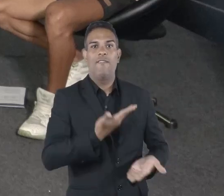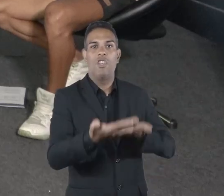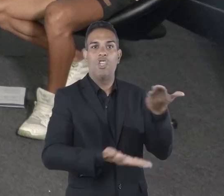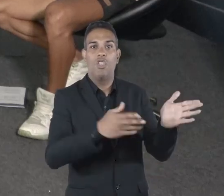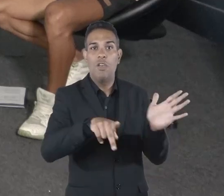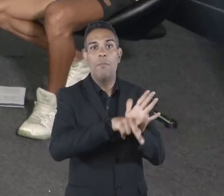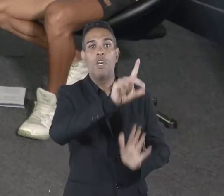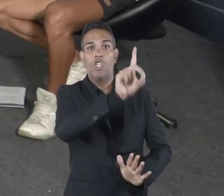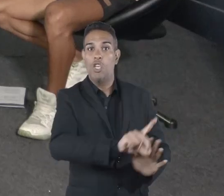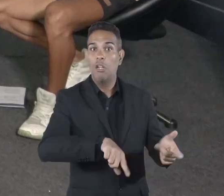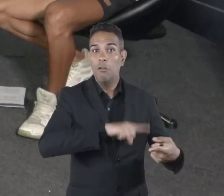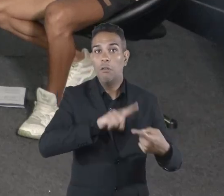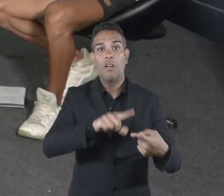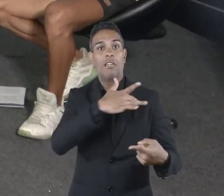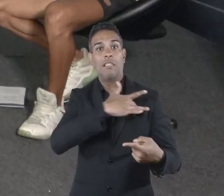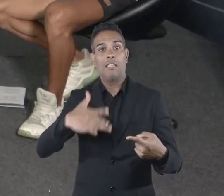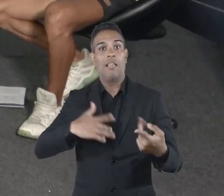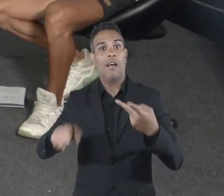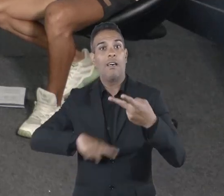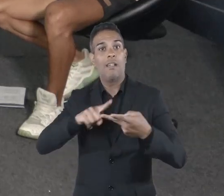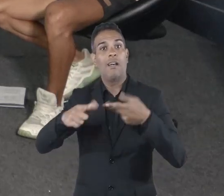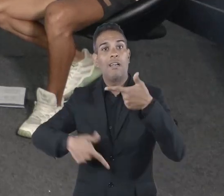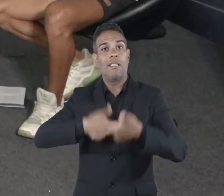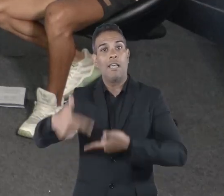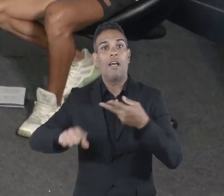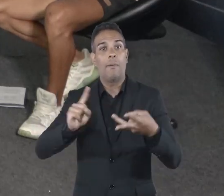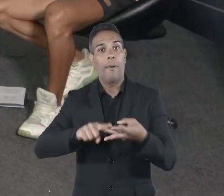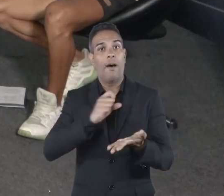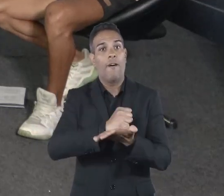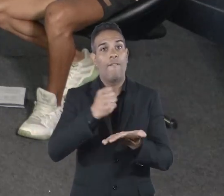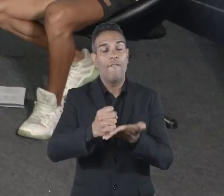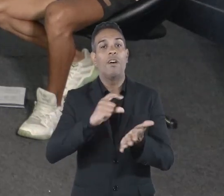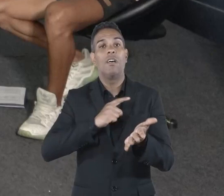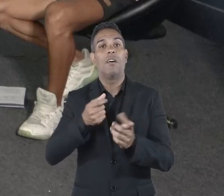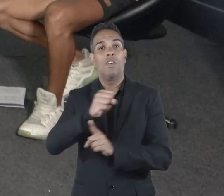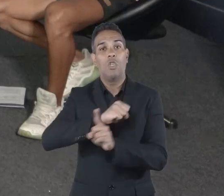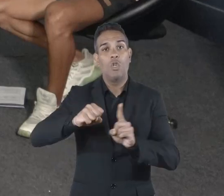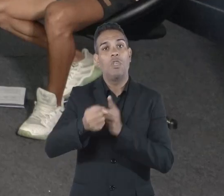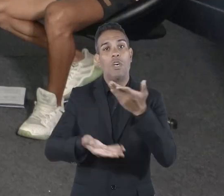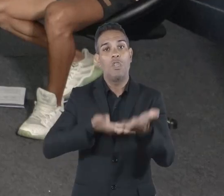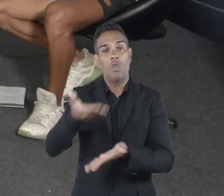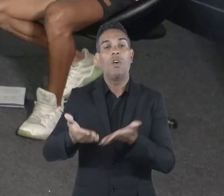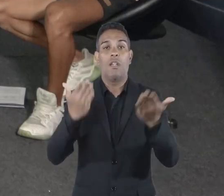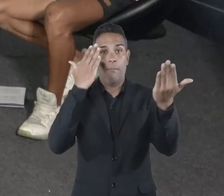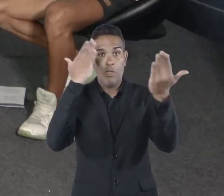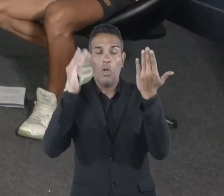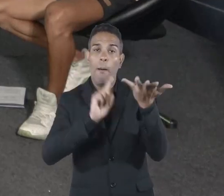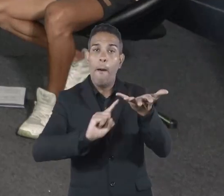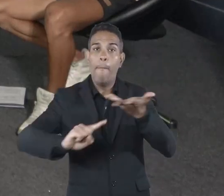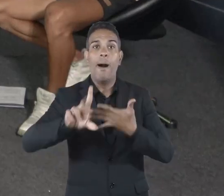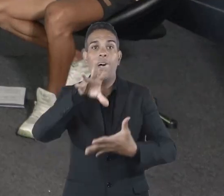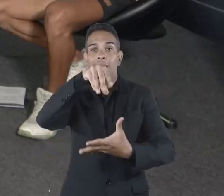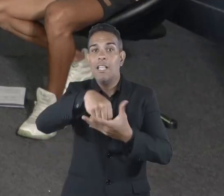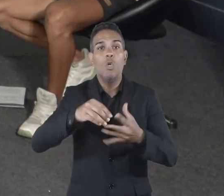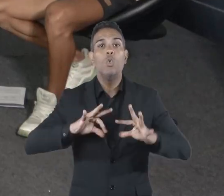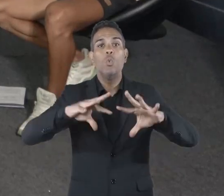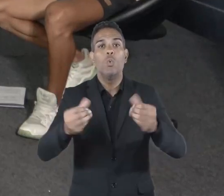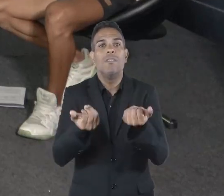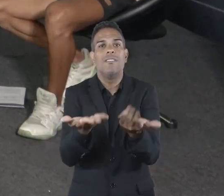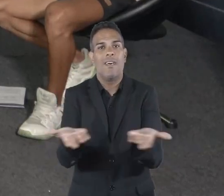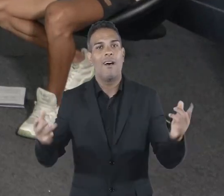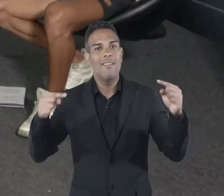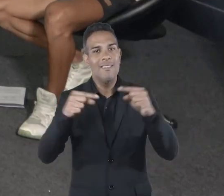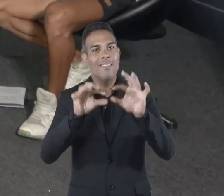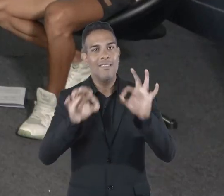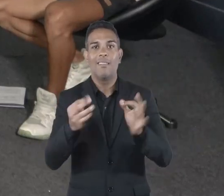serviços públicos que eles têm direito. Saúde, trabalho, documento, assistência psicossocial. E todos